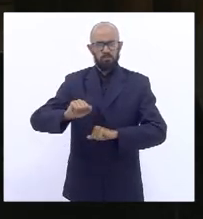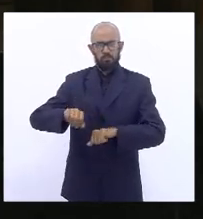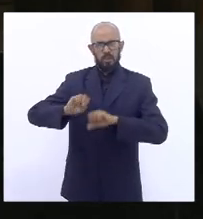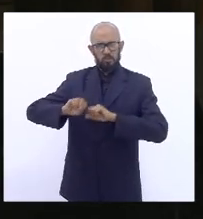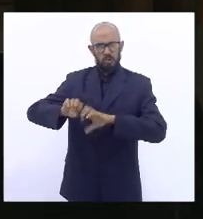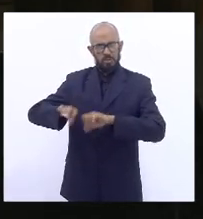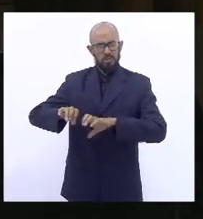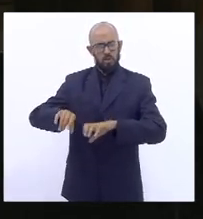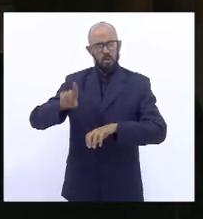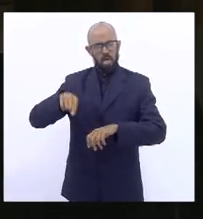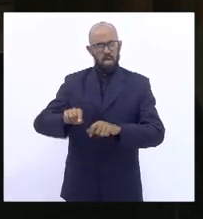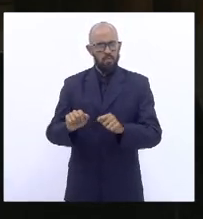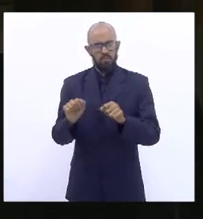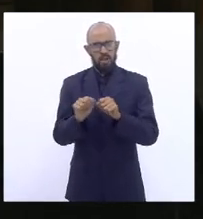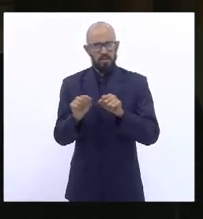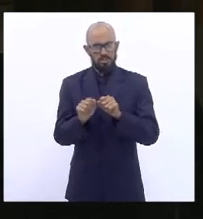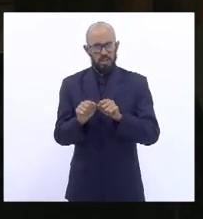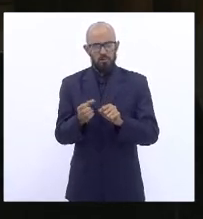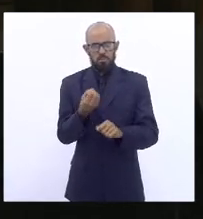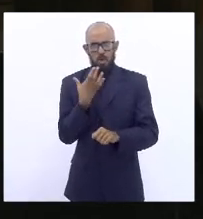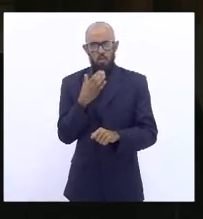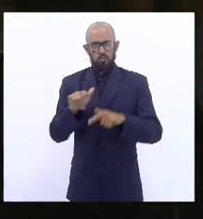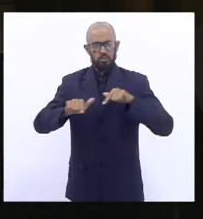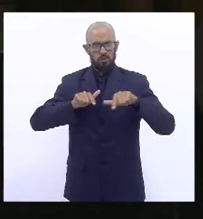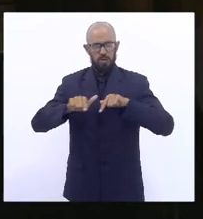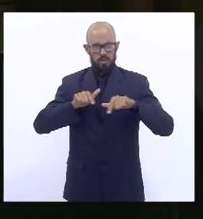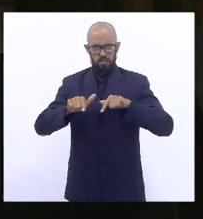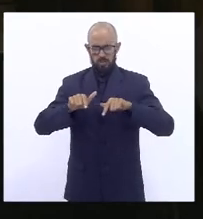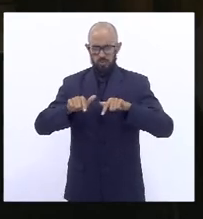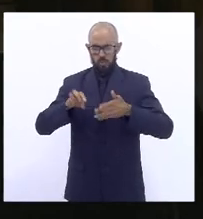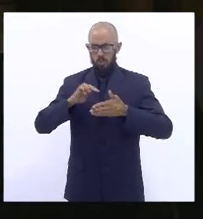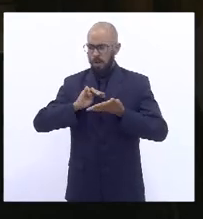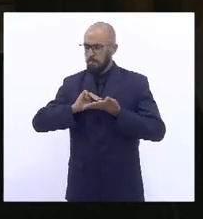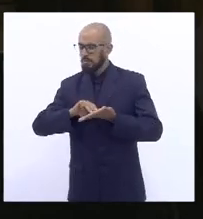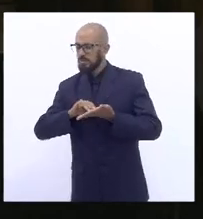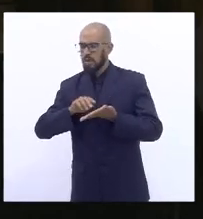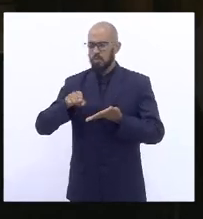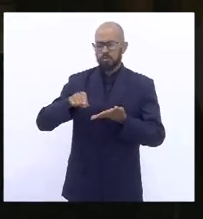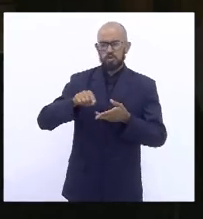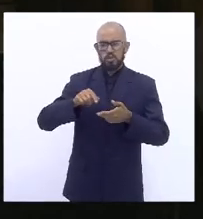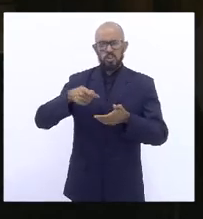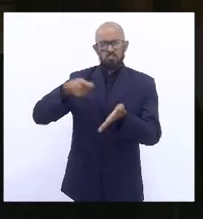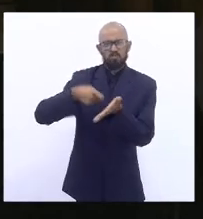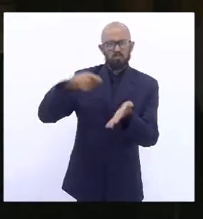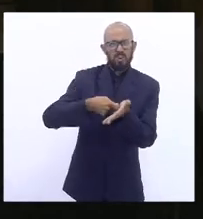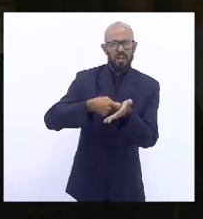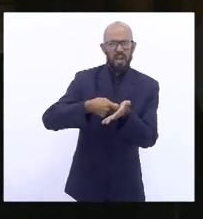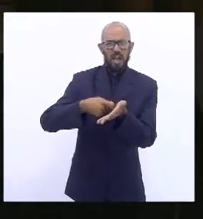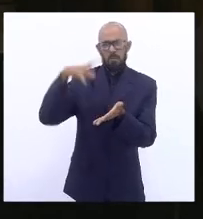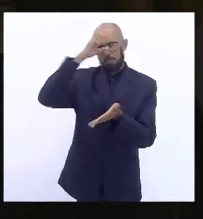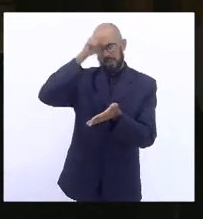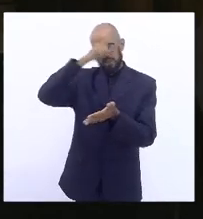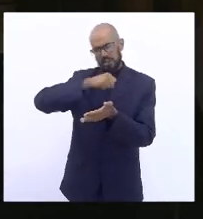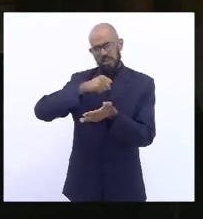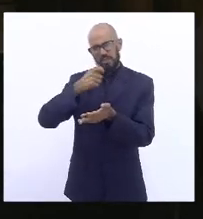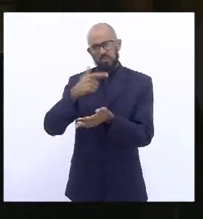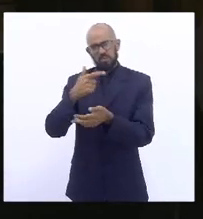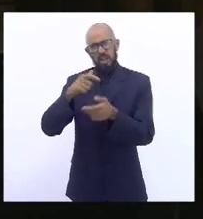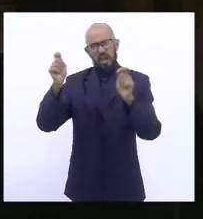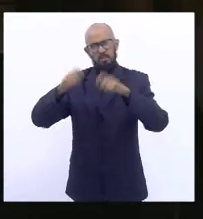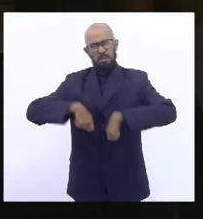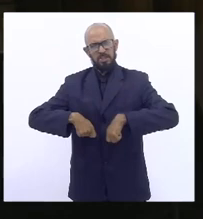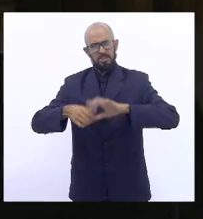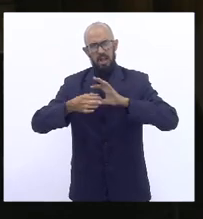produzir apenas bons trabalhadores para o mercado de trabalho numa visão de adestramento, numa visão sem capacidade crítica, sem emancipação,